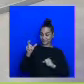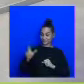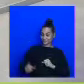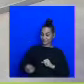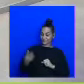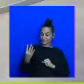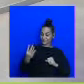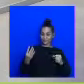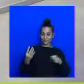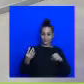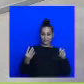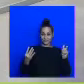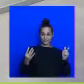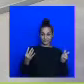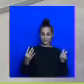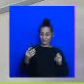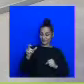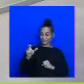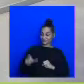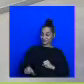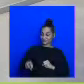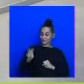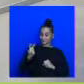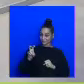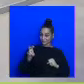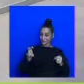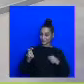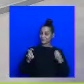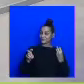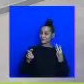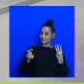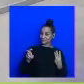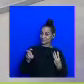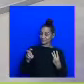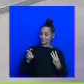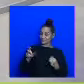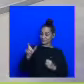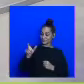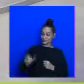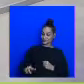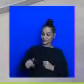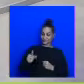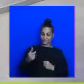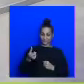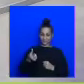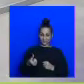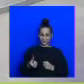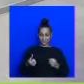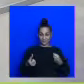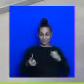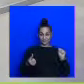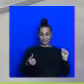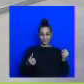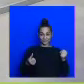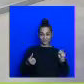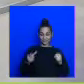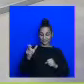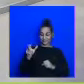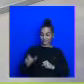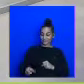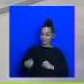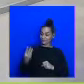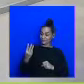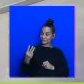Coluna 4, 5. Coluna 5, 3. Coluna 6, 8.